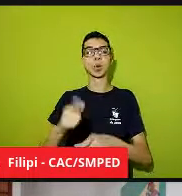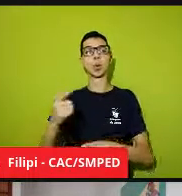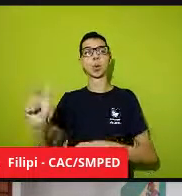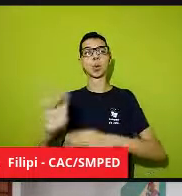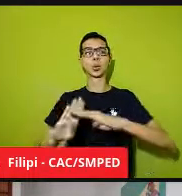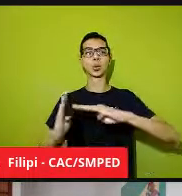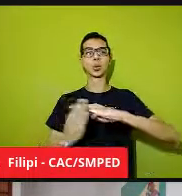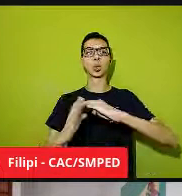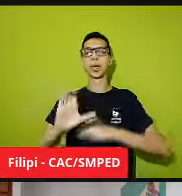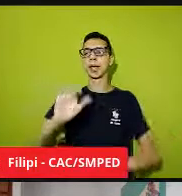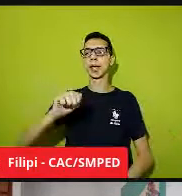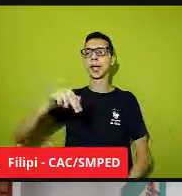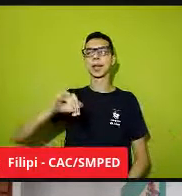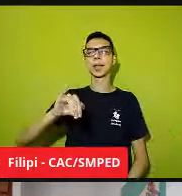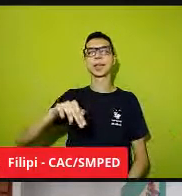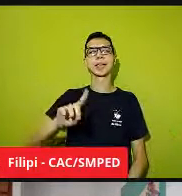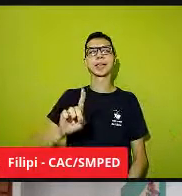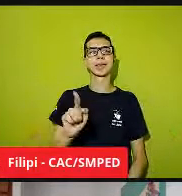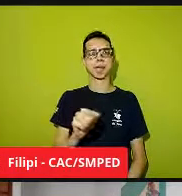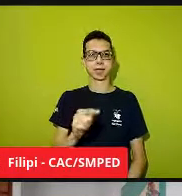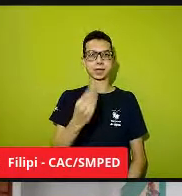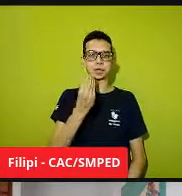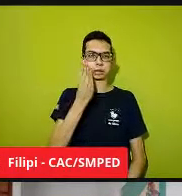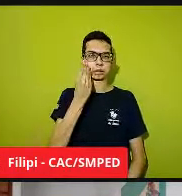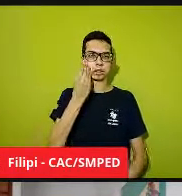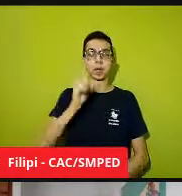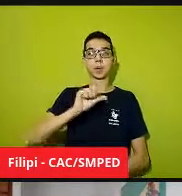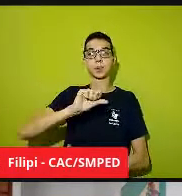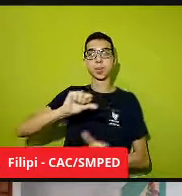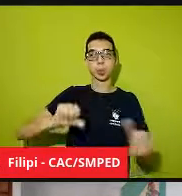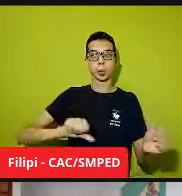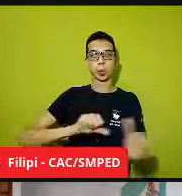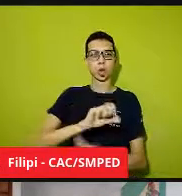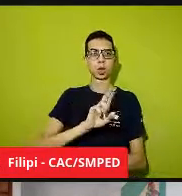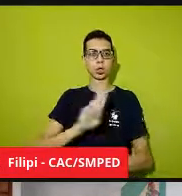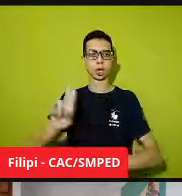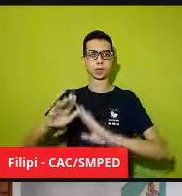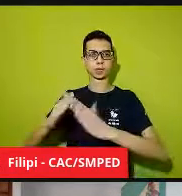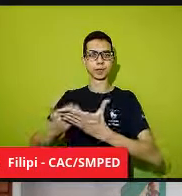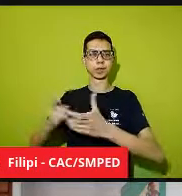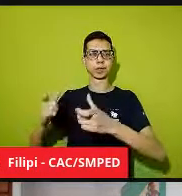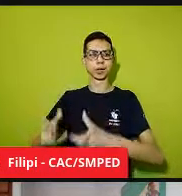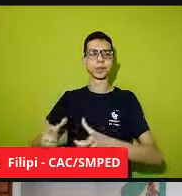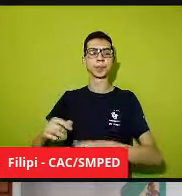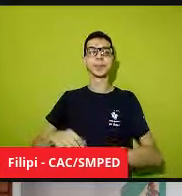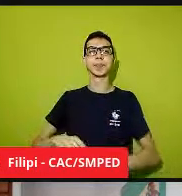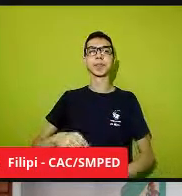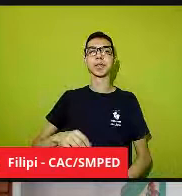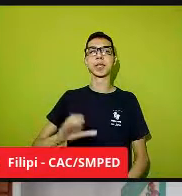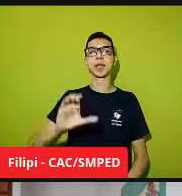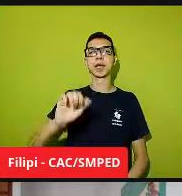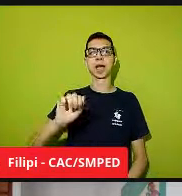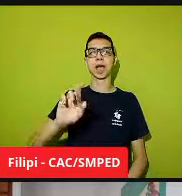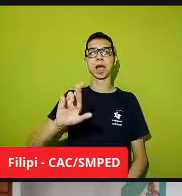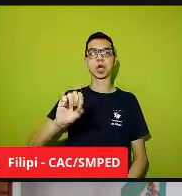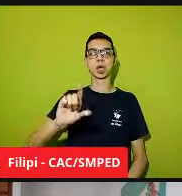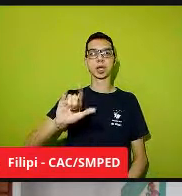Dom Henrique, que está tentando mudar seu nome para Carolina Maria de Jesus, né, que é o bairro da Carolina Maria,